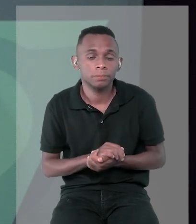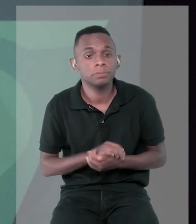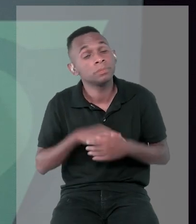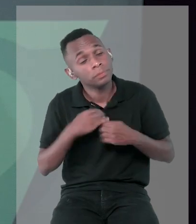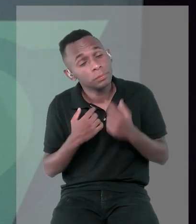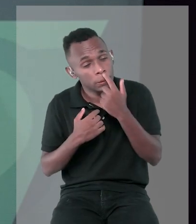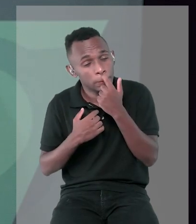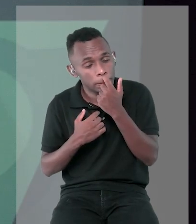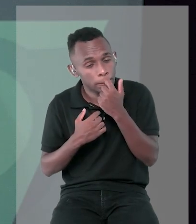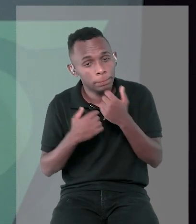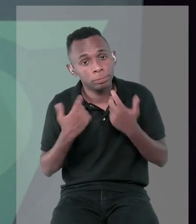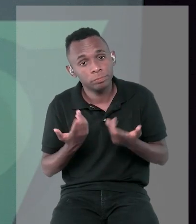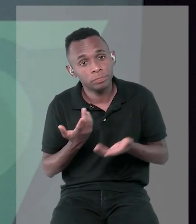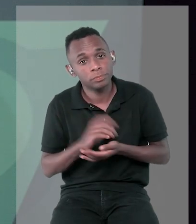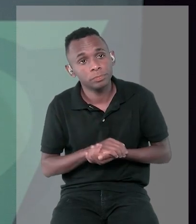Então,